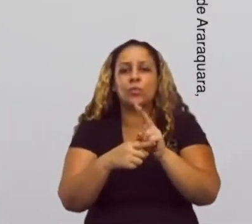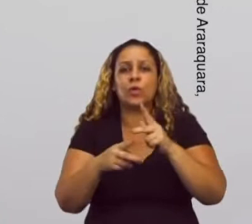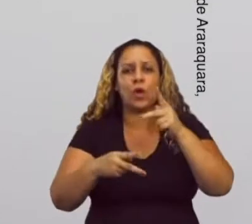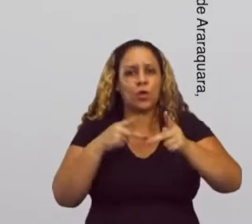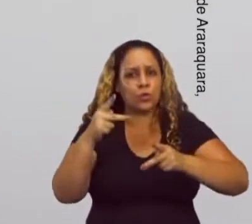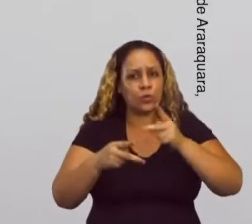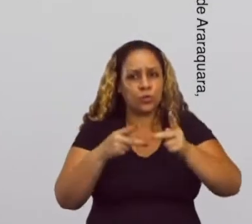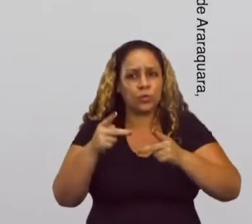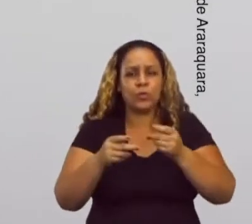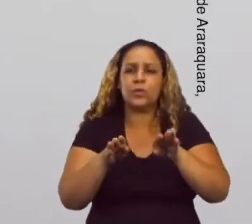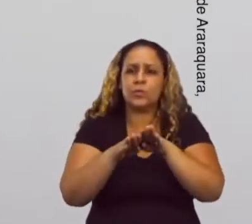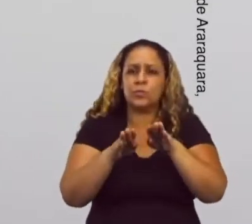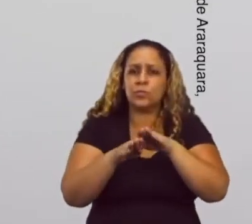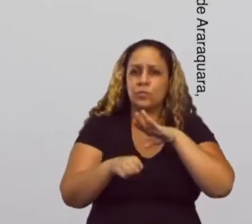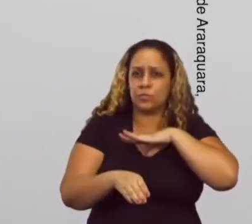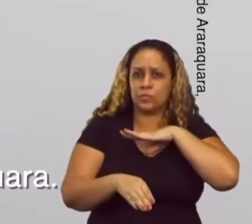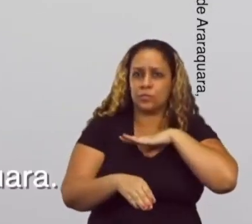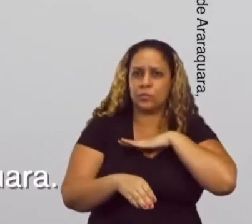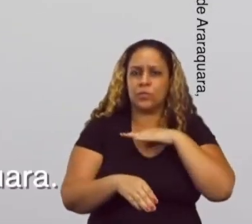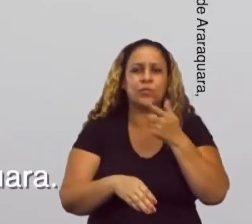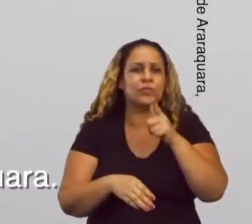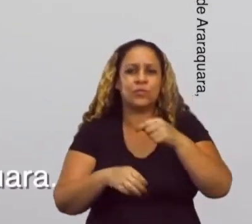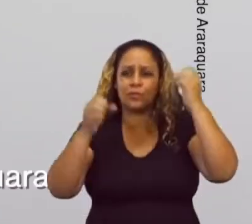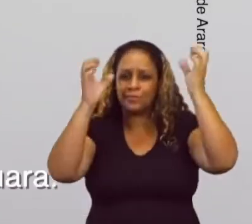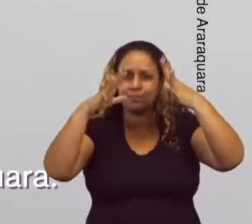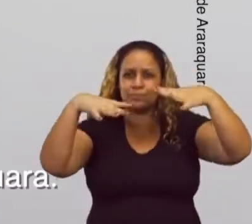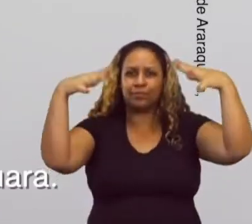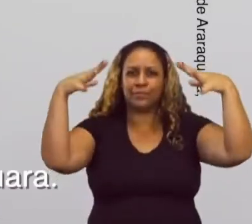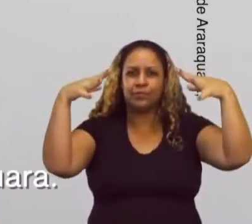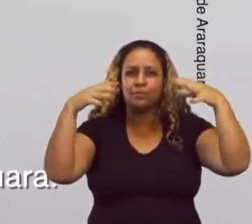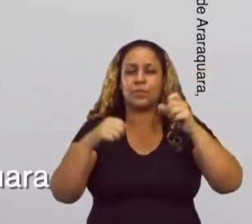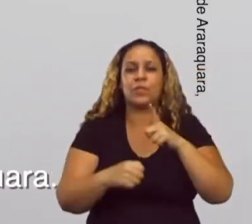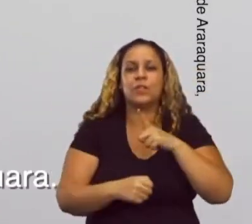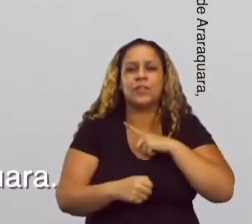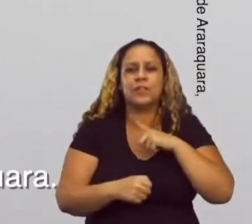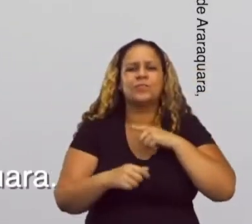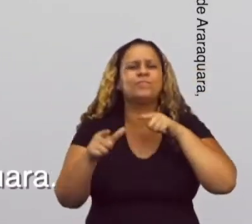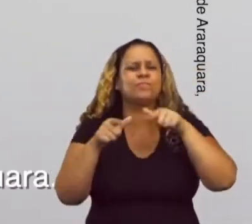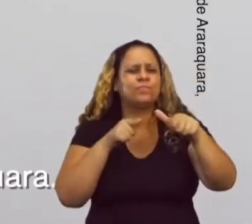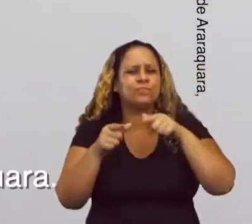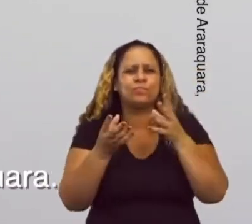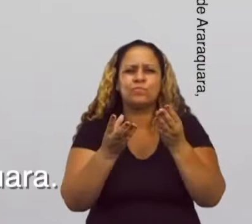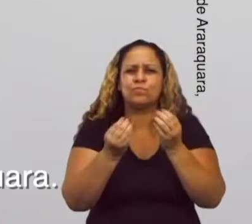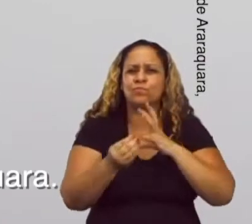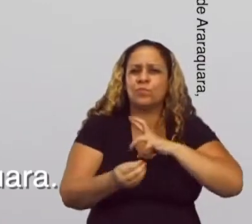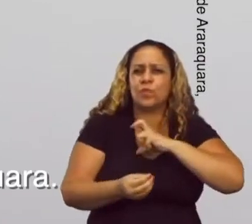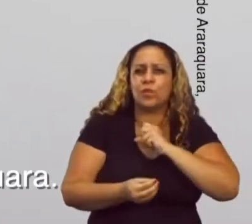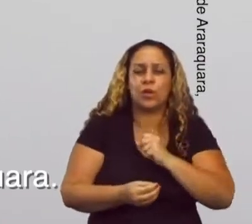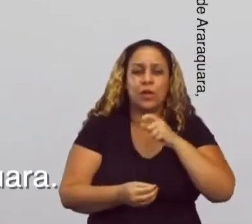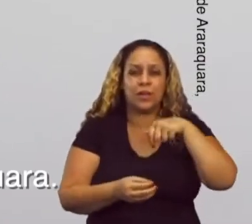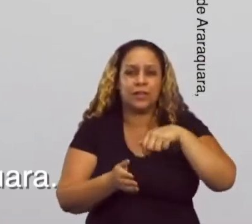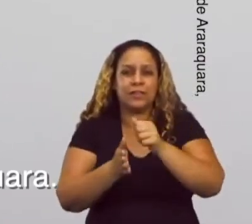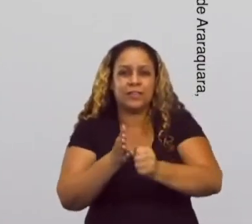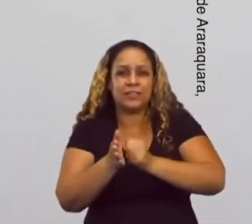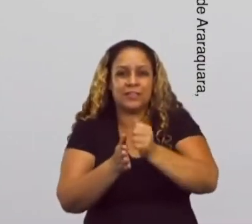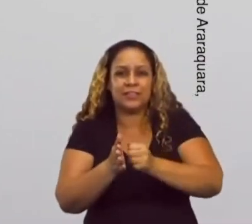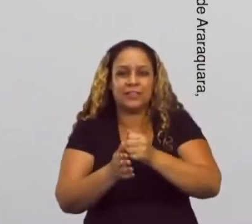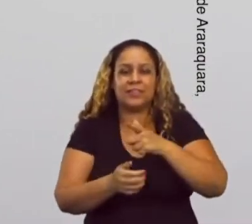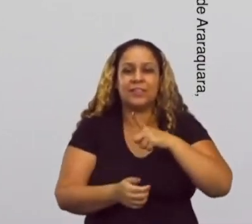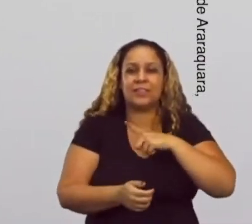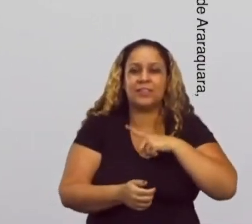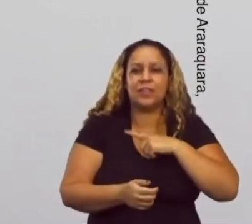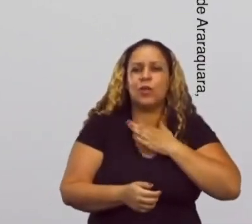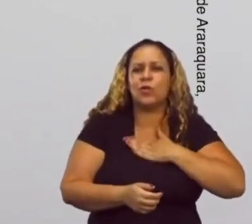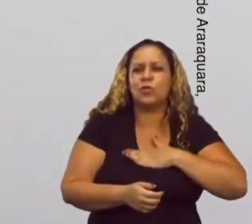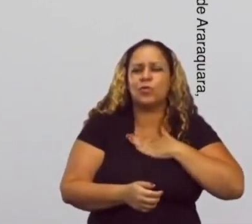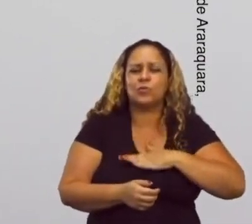das pessoas e cuidar da cidade. Não existe mágica. Existe trabalho e amor por Araraquara.